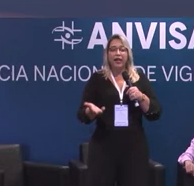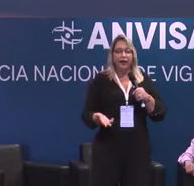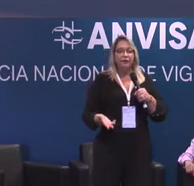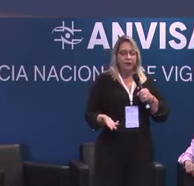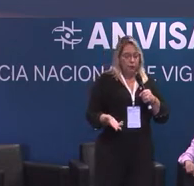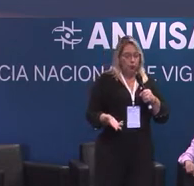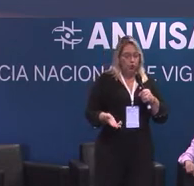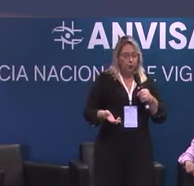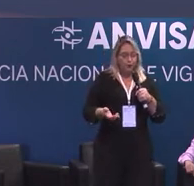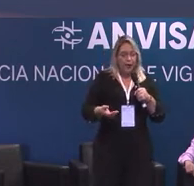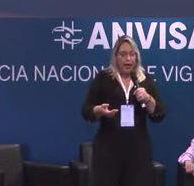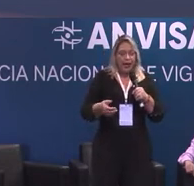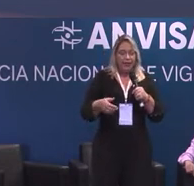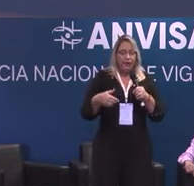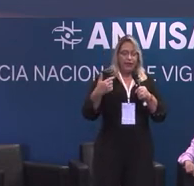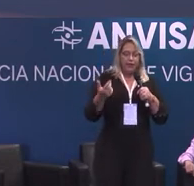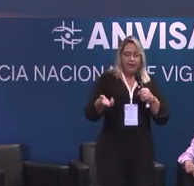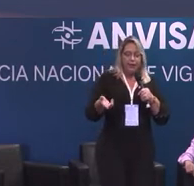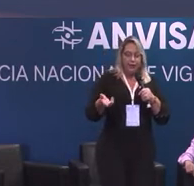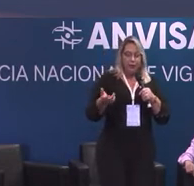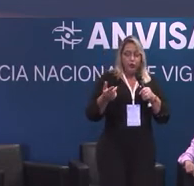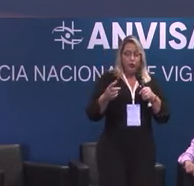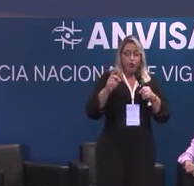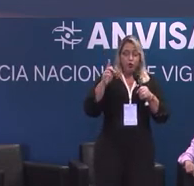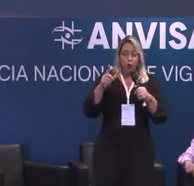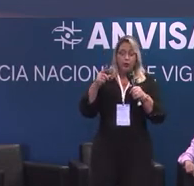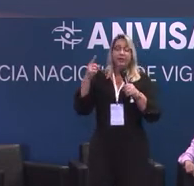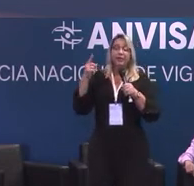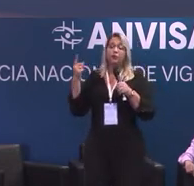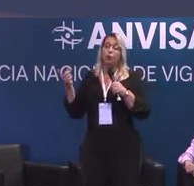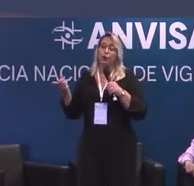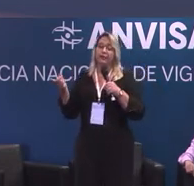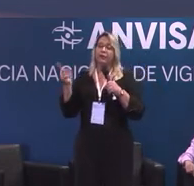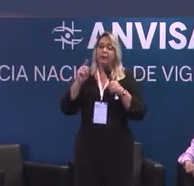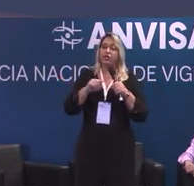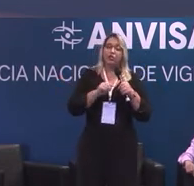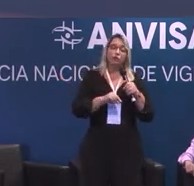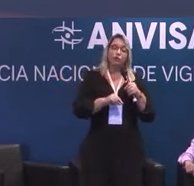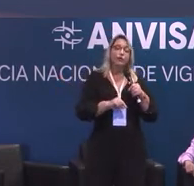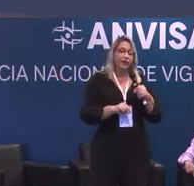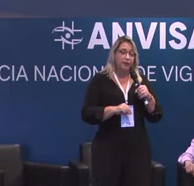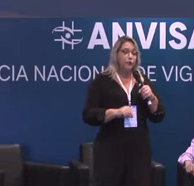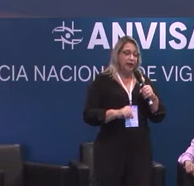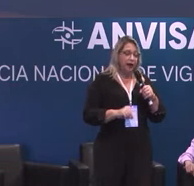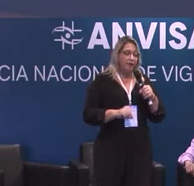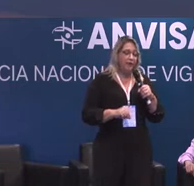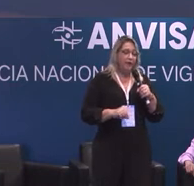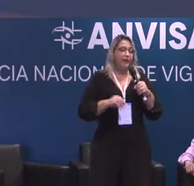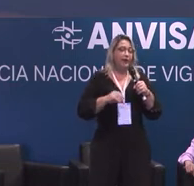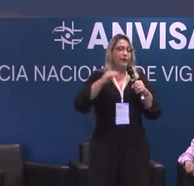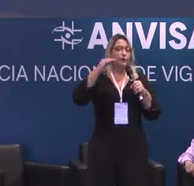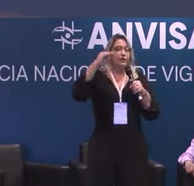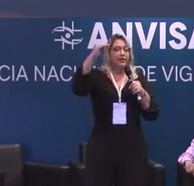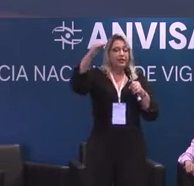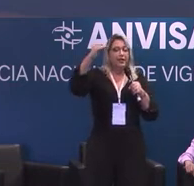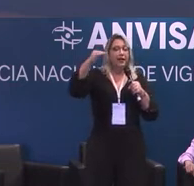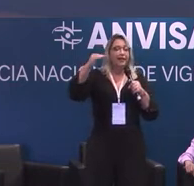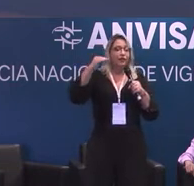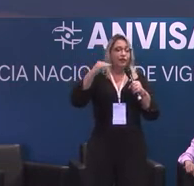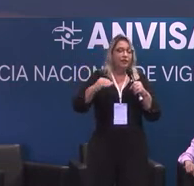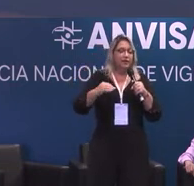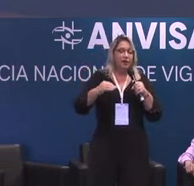estava disposto. A definição das atribuições dos setores, mas não dos responsáveis. Então, se tinha a